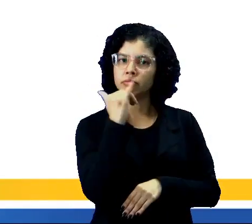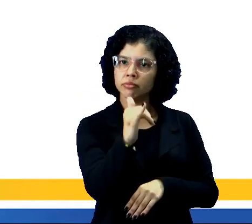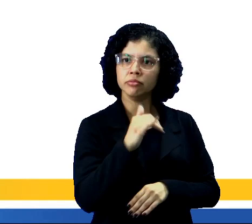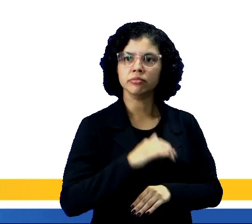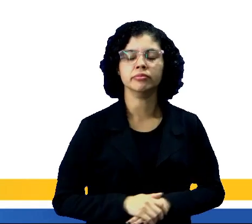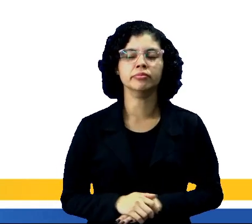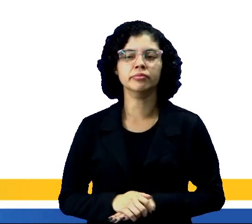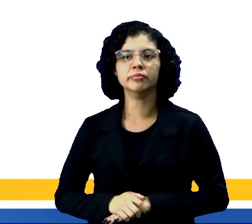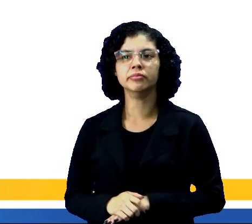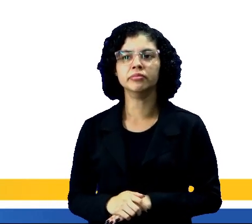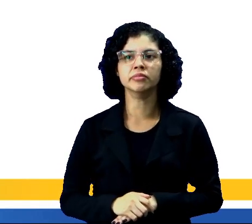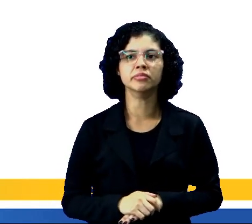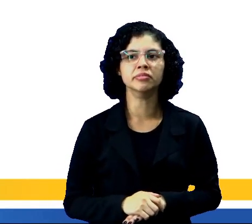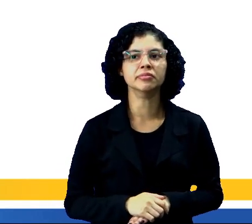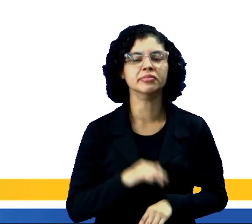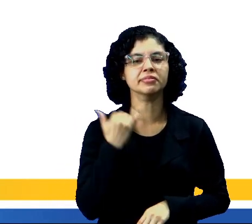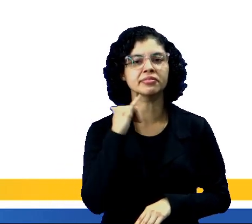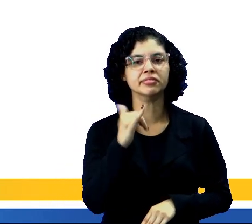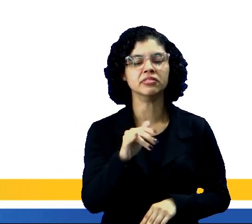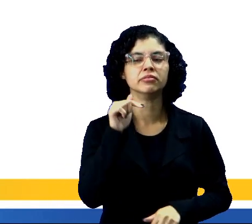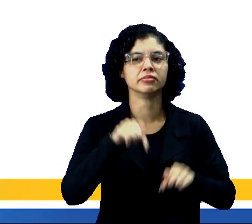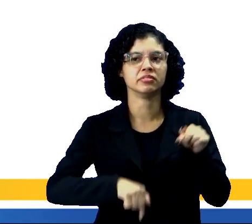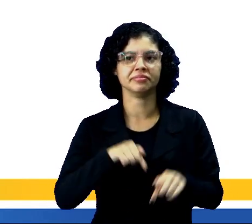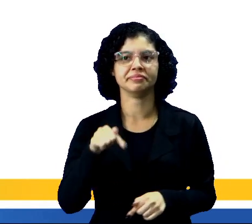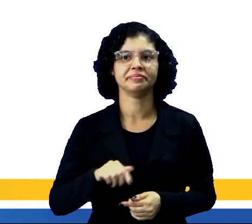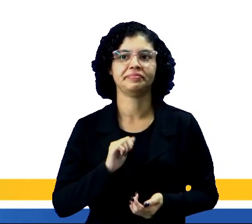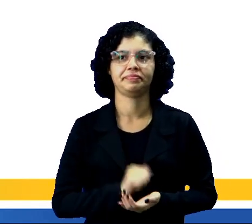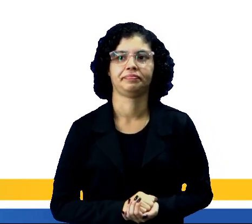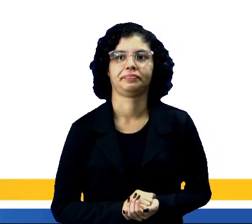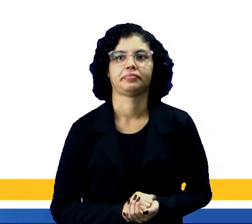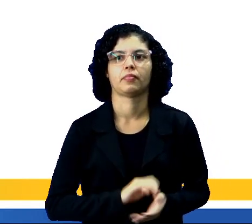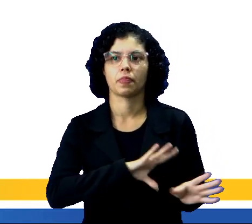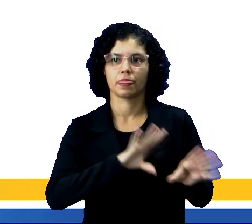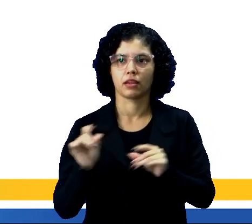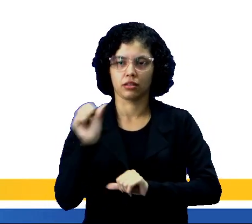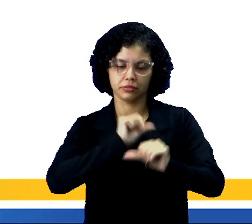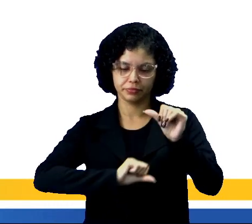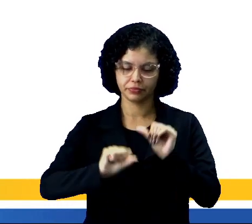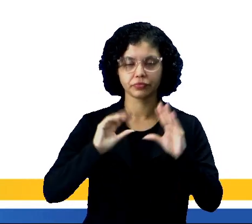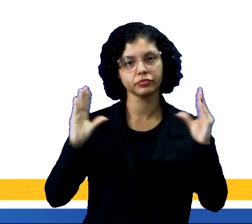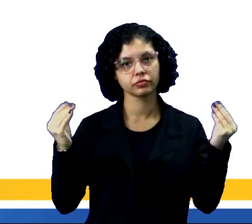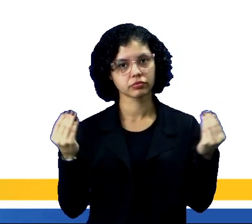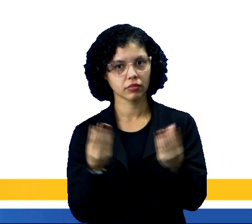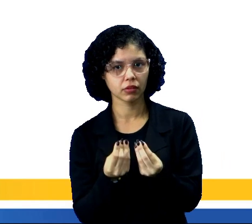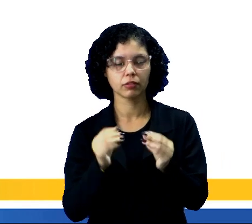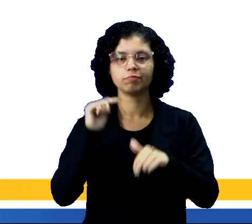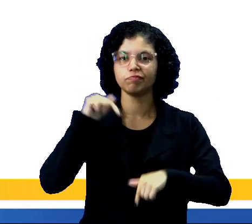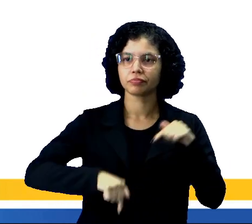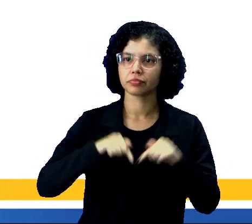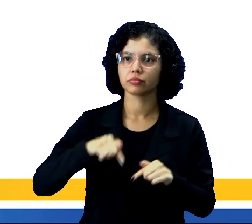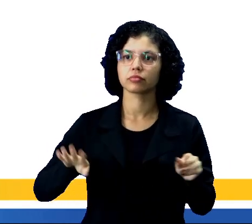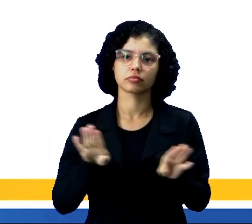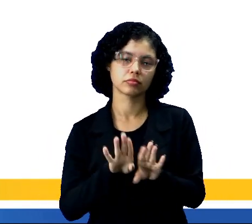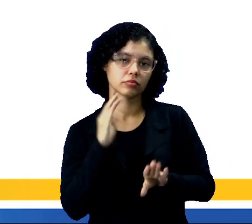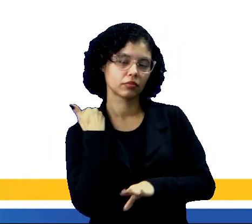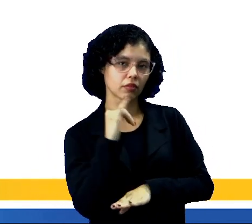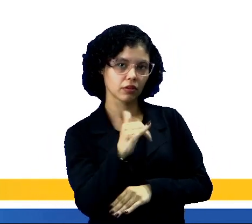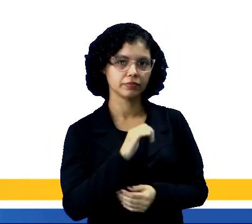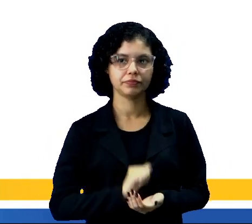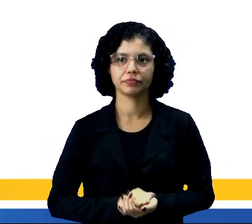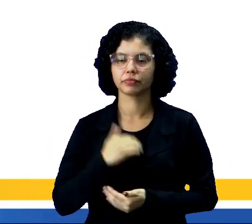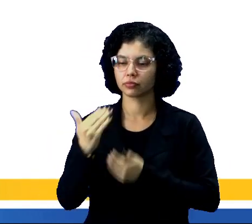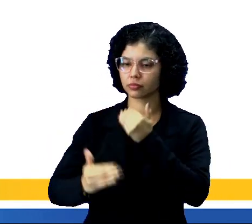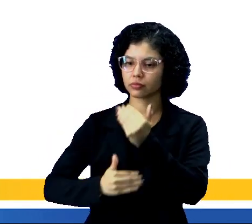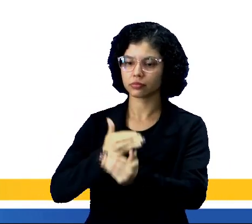energia, tá? Energia química. A energia química é a transformação de substâncias químicas, também energia.